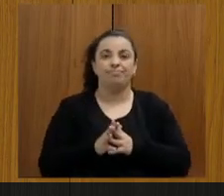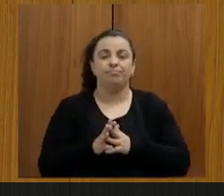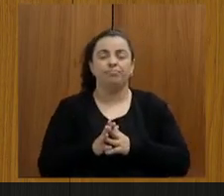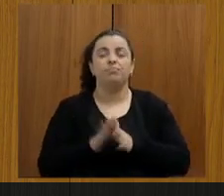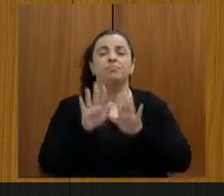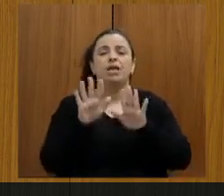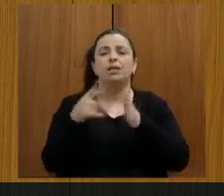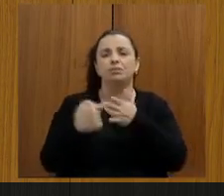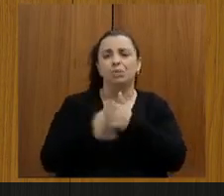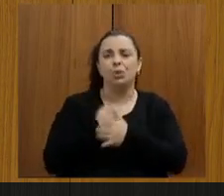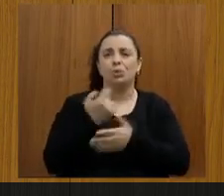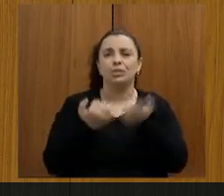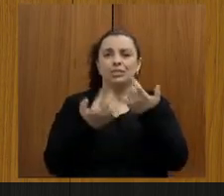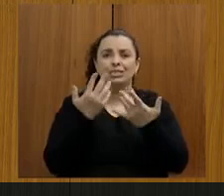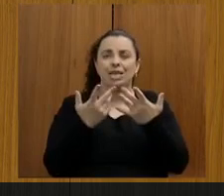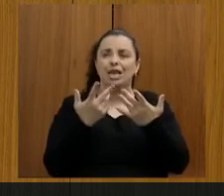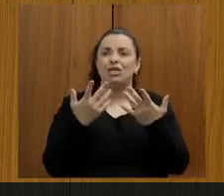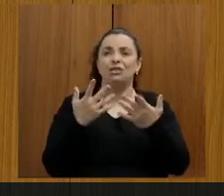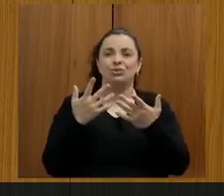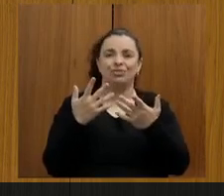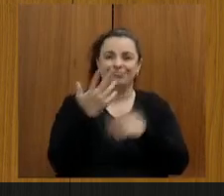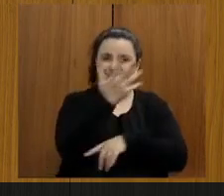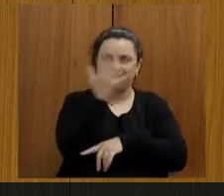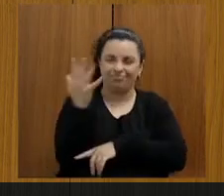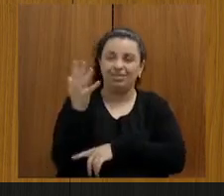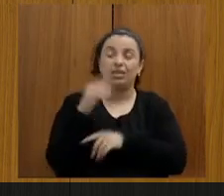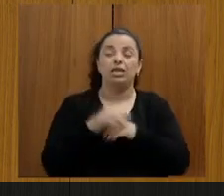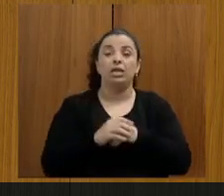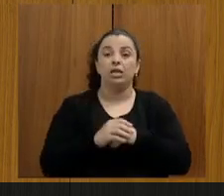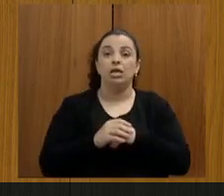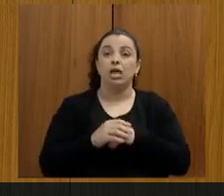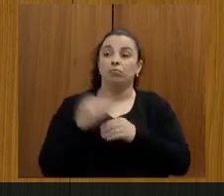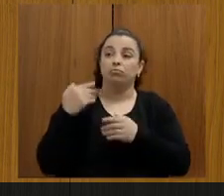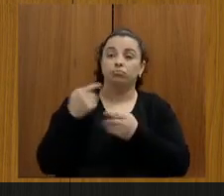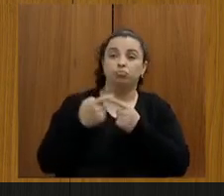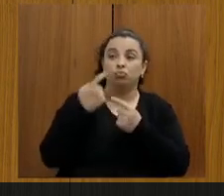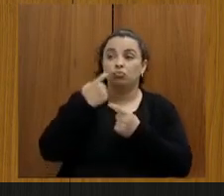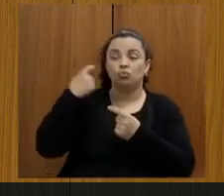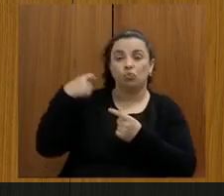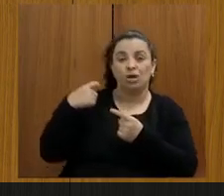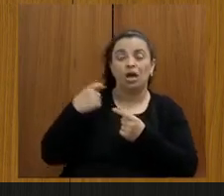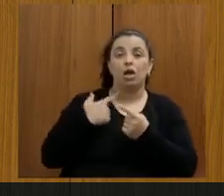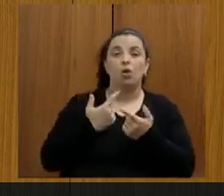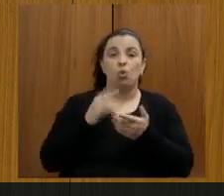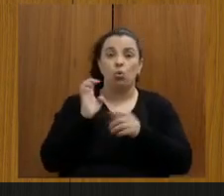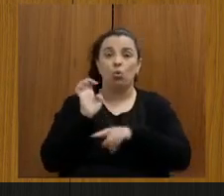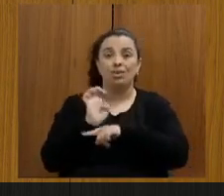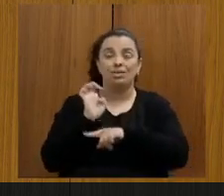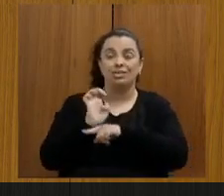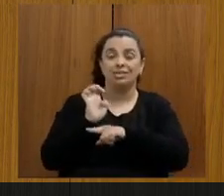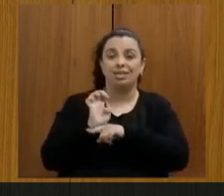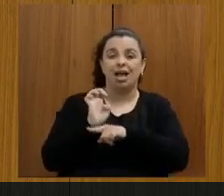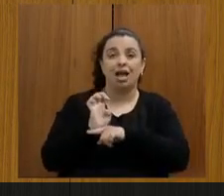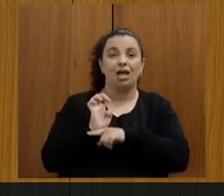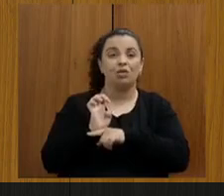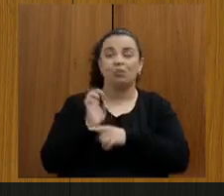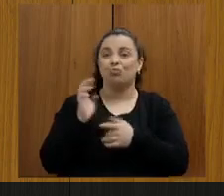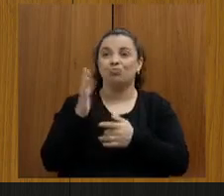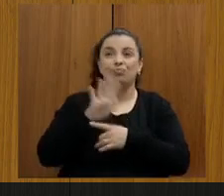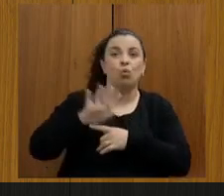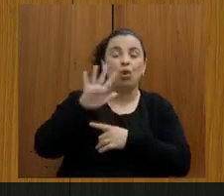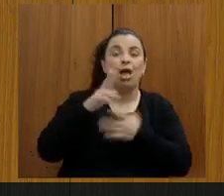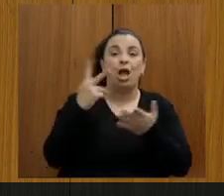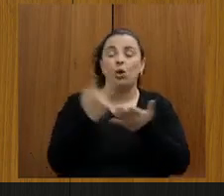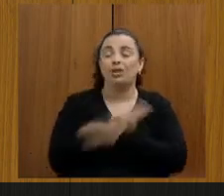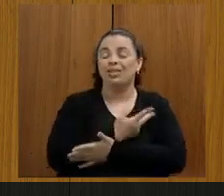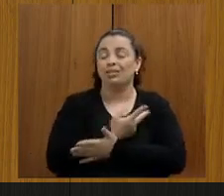vegetação recentemente também o estado foi assolado assim como todo o Brasil por um número gigantesco de focos de incêndio